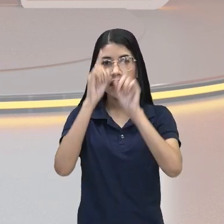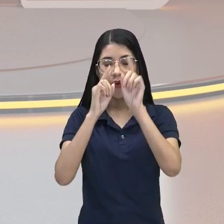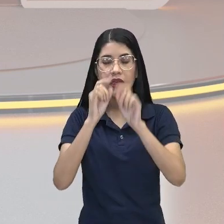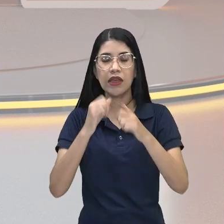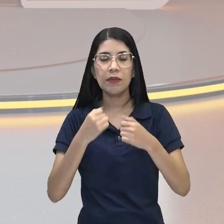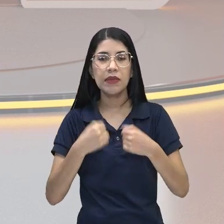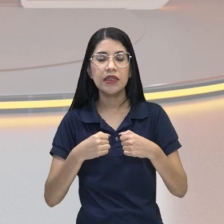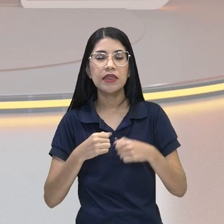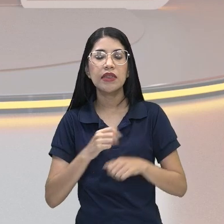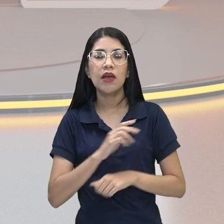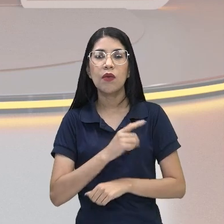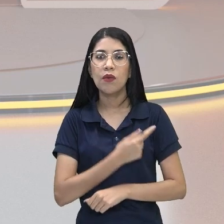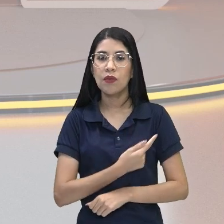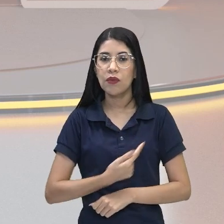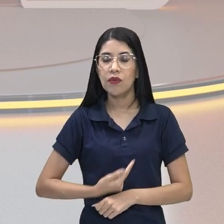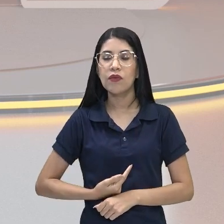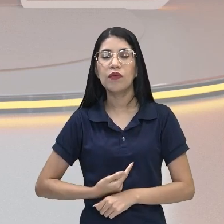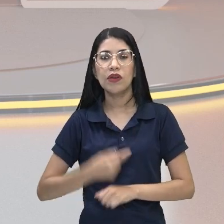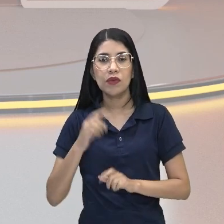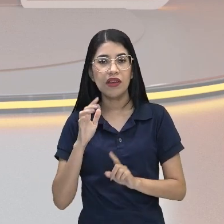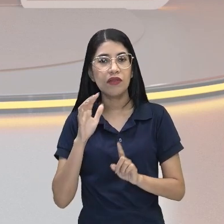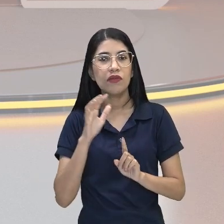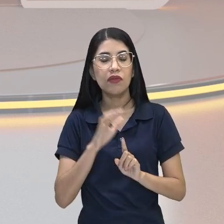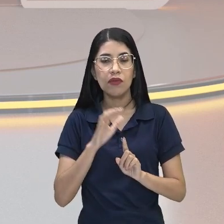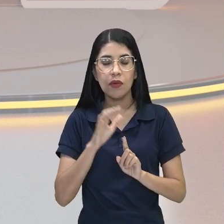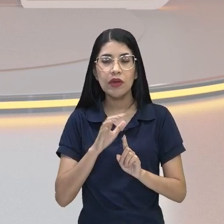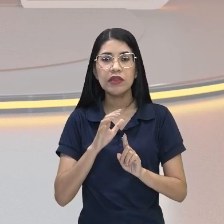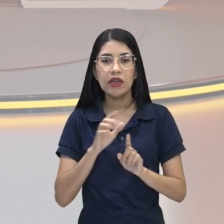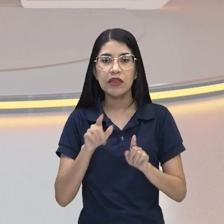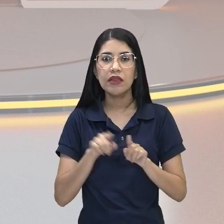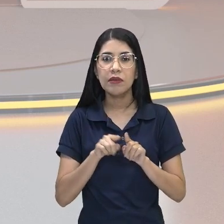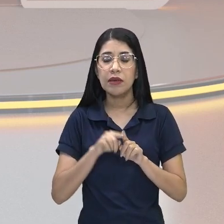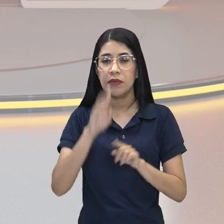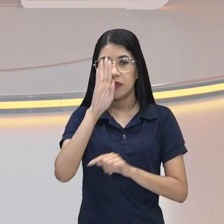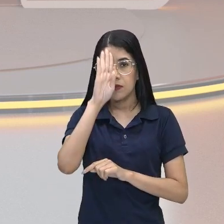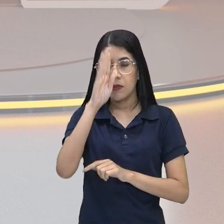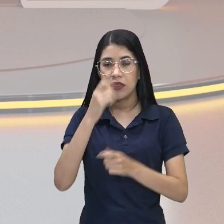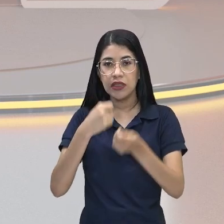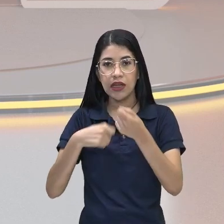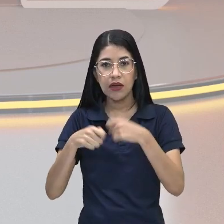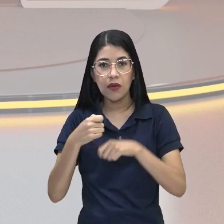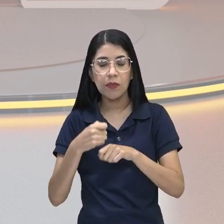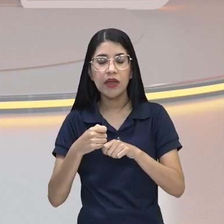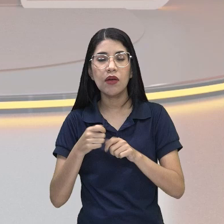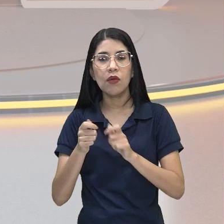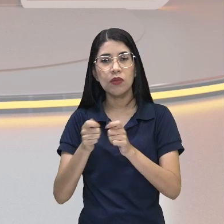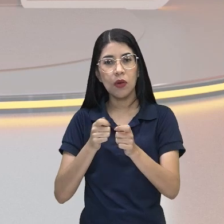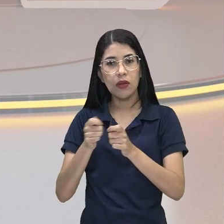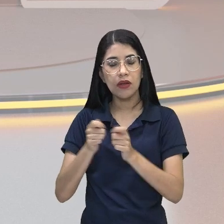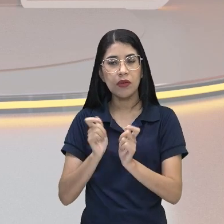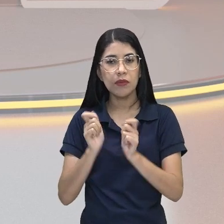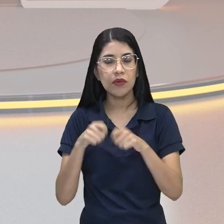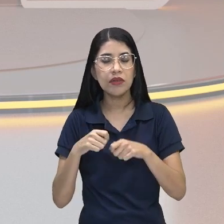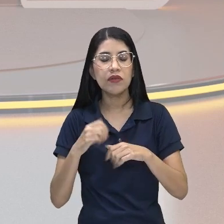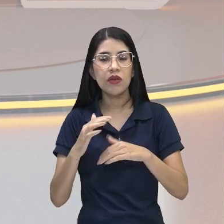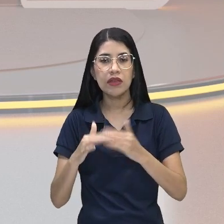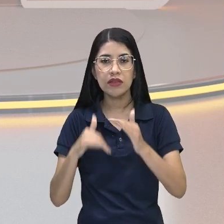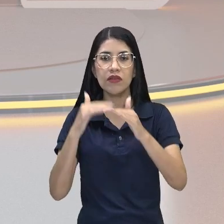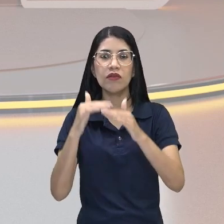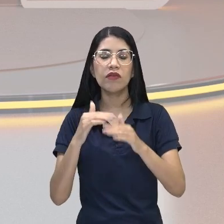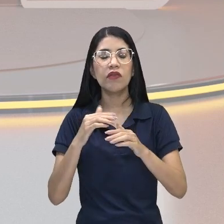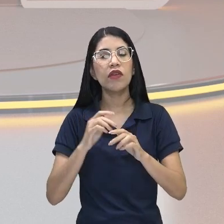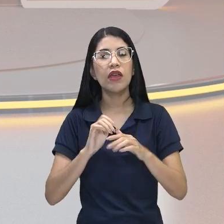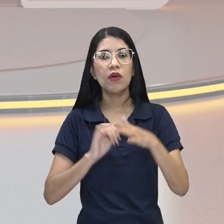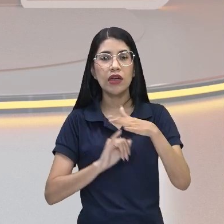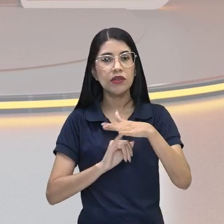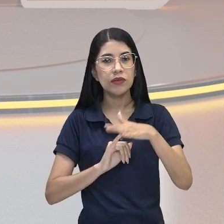mão do Estado, dentro principalmente na economia, fomentando a economia para desenvolver o Estado.